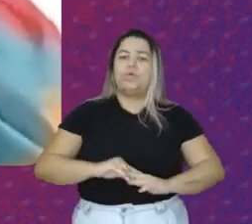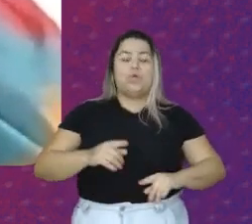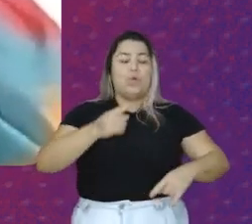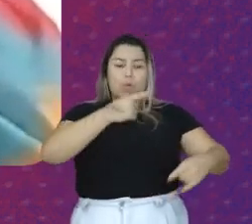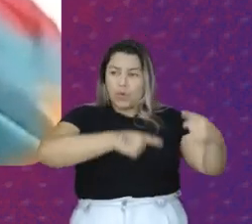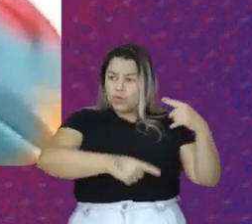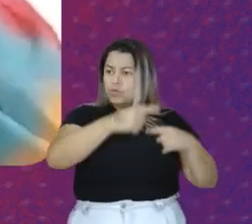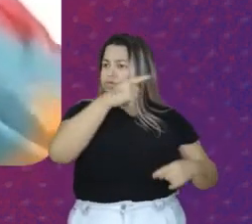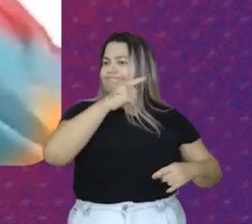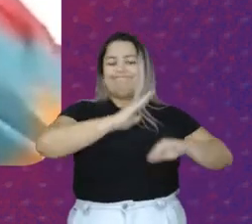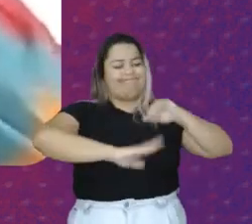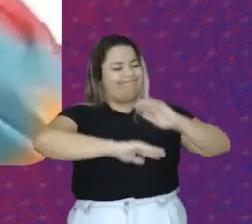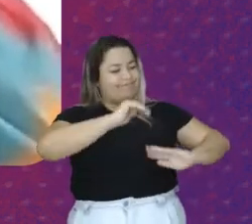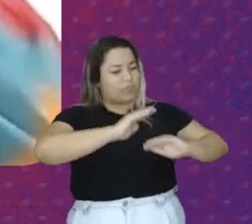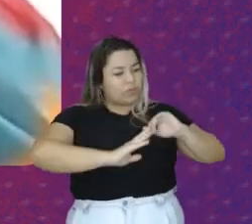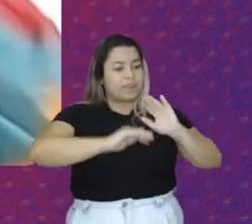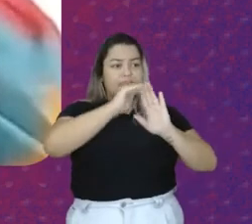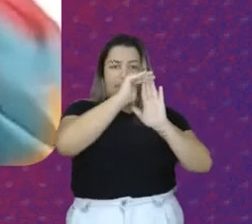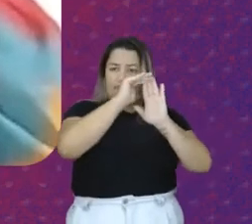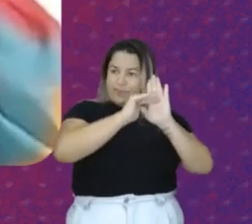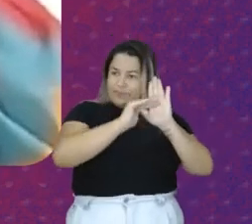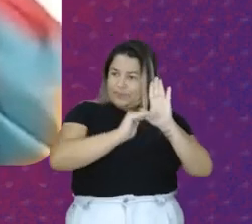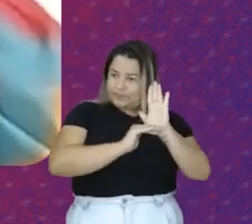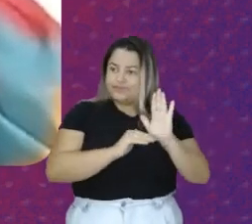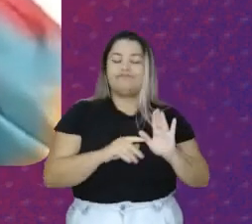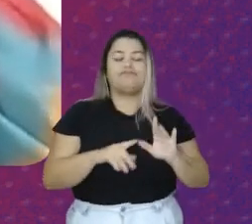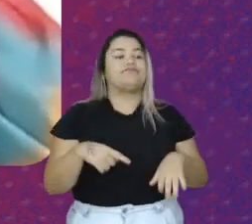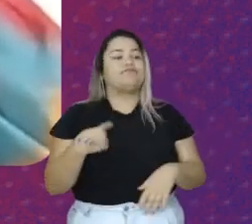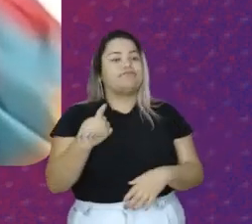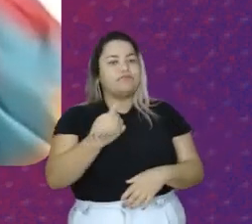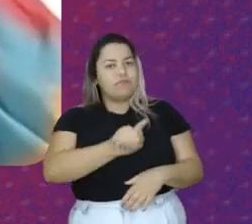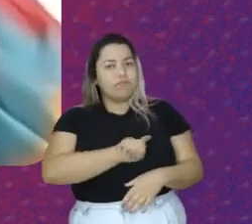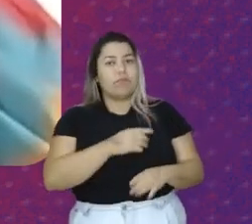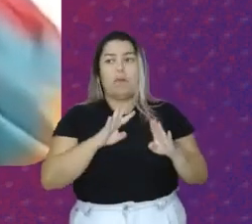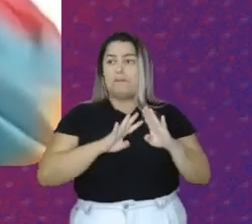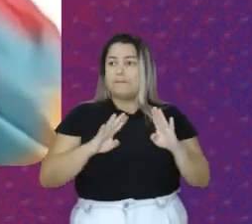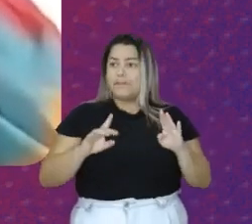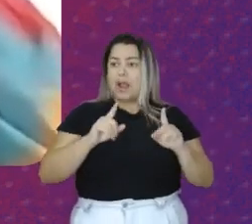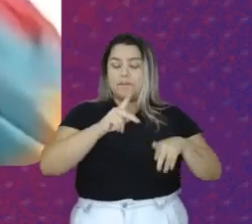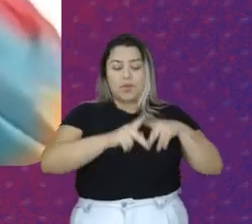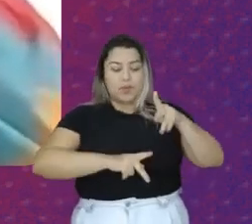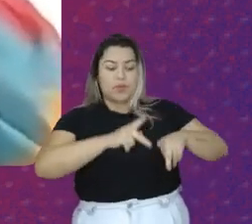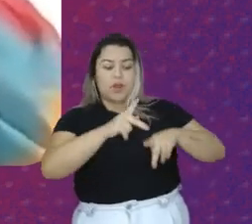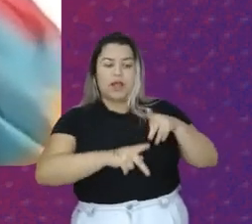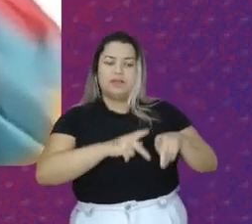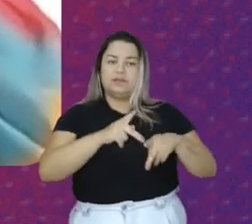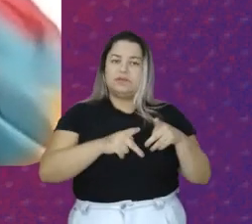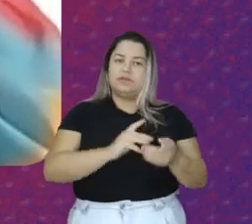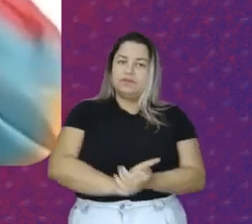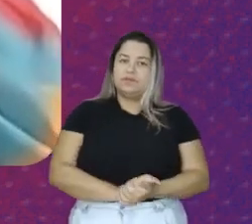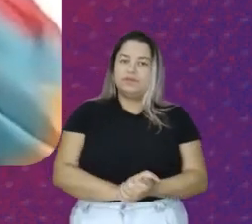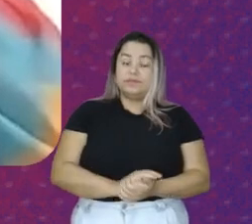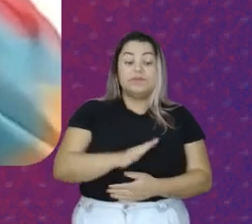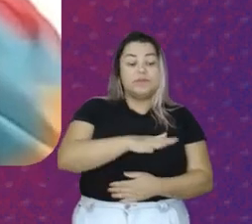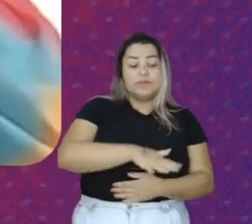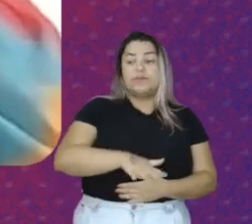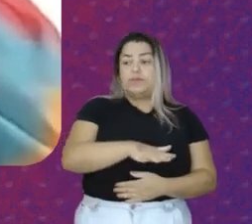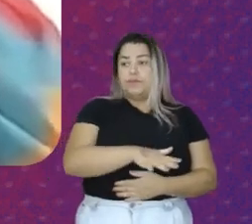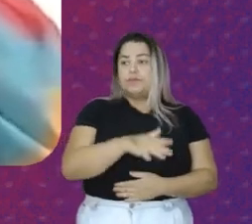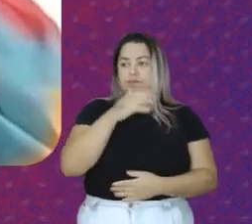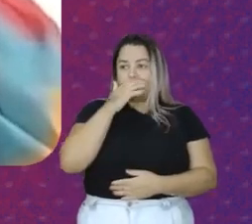construímos qualquer ação ou programa, nós estamos beneficiando a maioria da população, porque nós somos a maioria. E